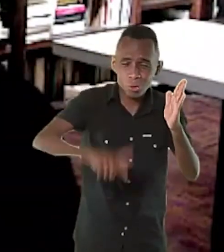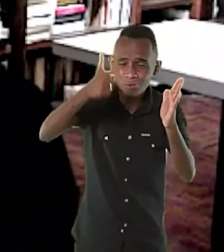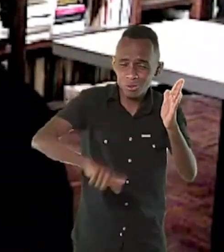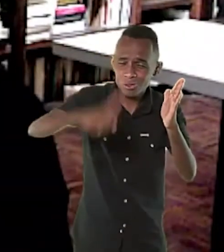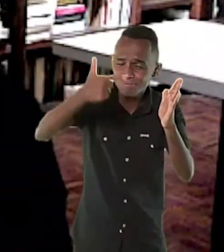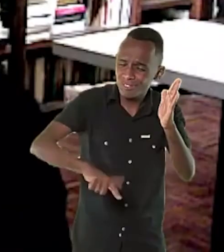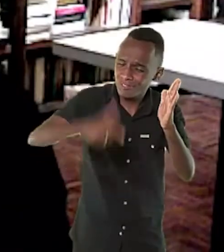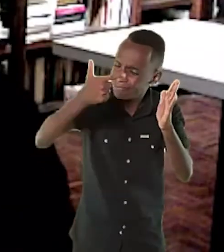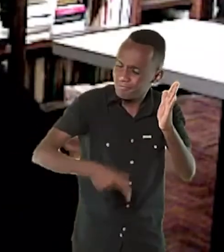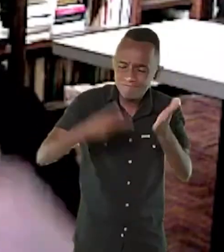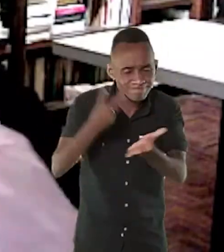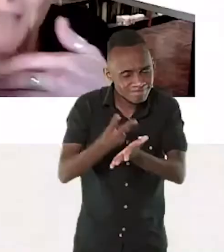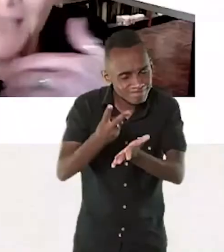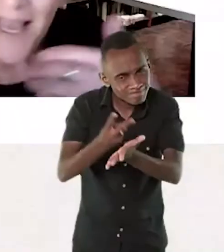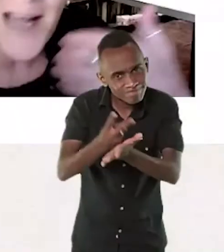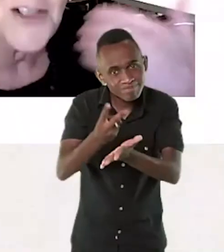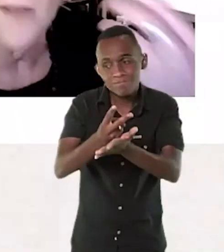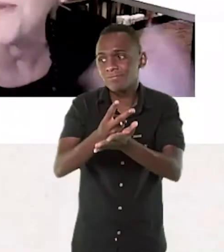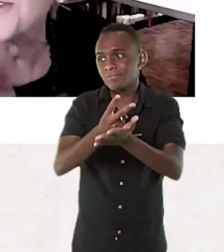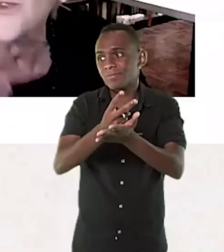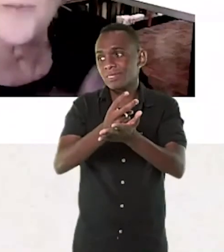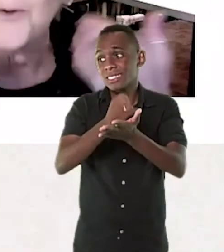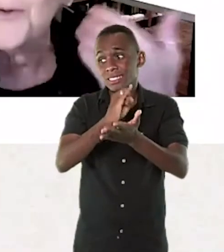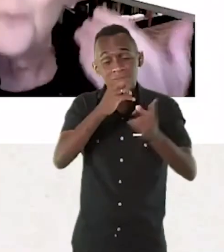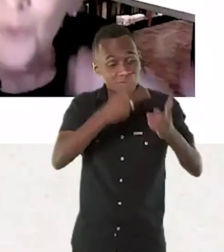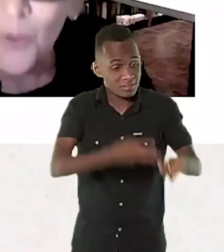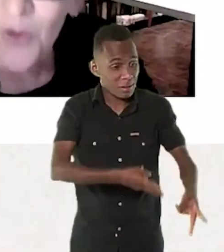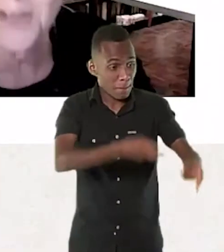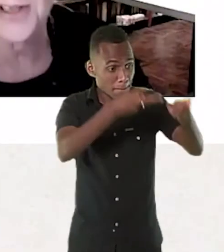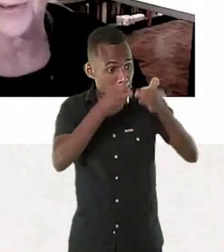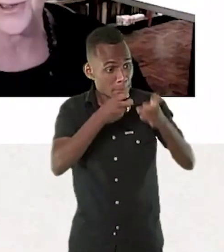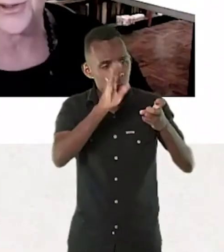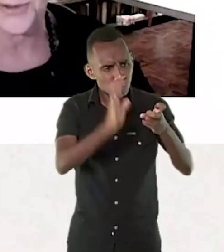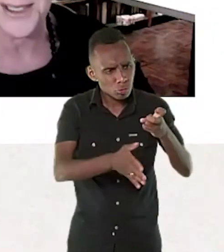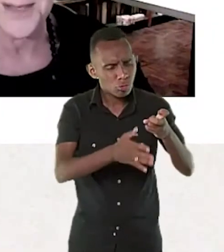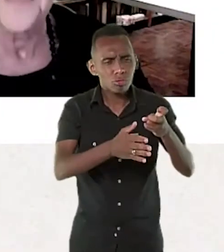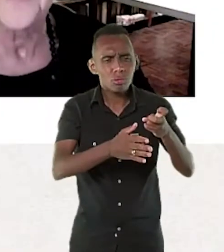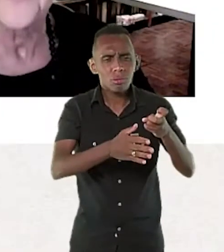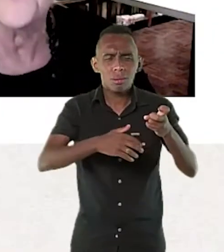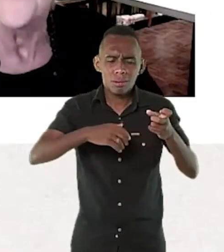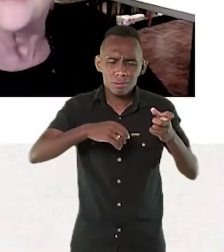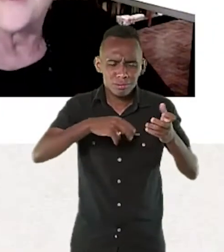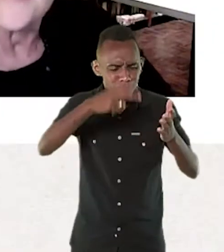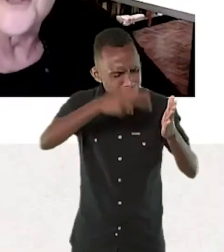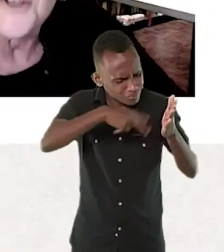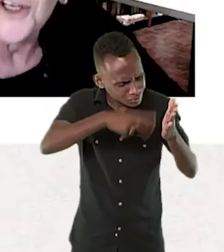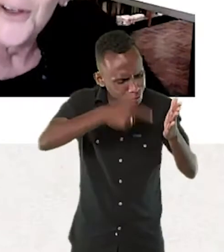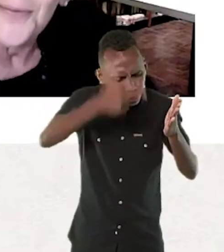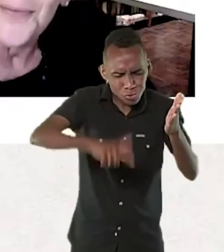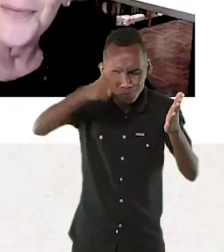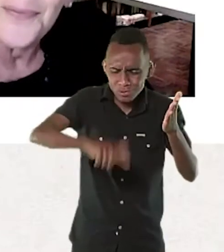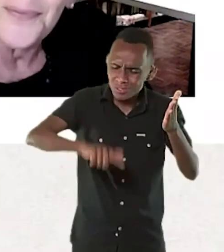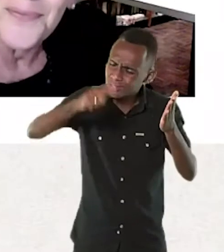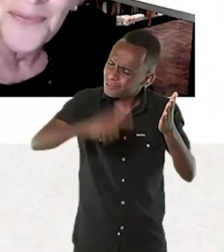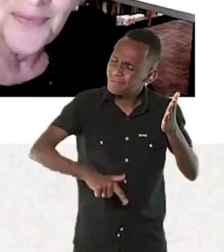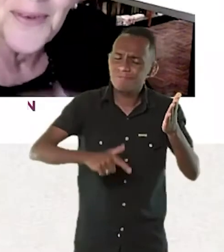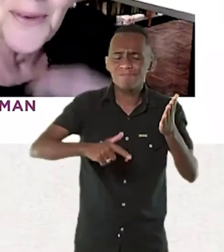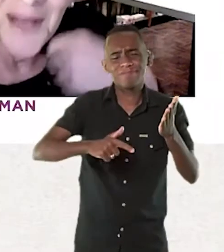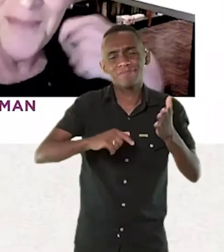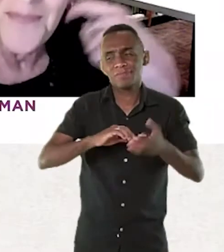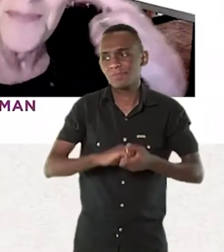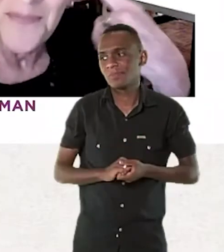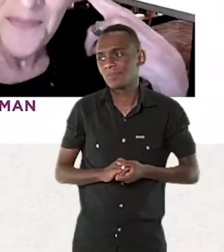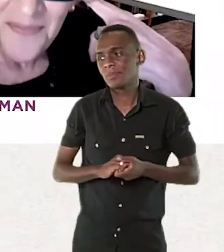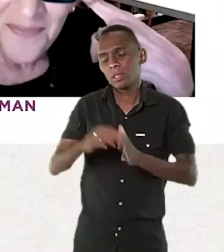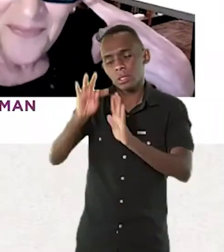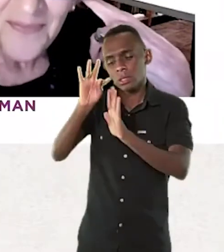Se você não notar, Gisele, é porque ele já passou por muitas vezes. E ó, isso então, parabéns. Esse seu